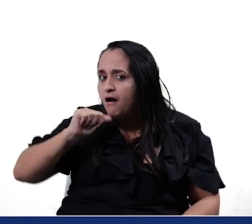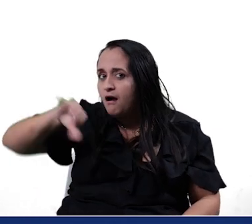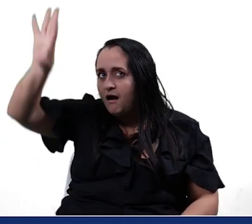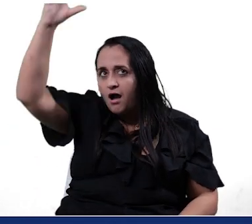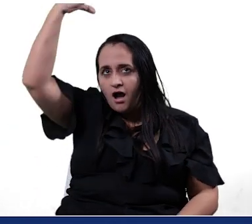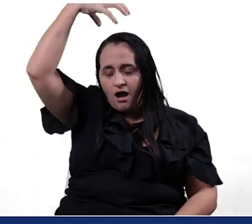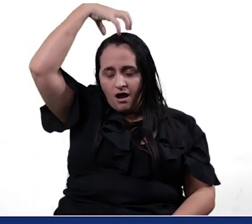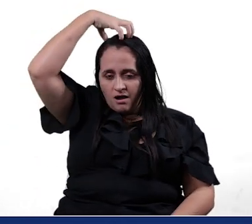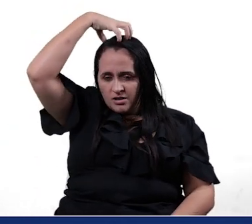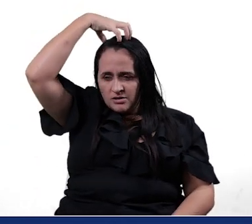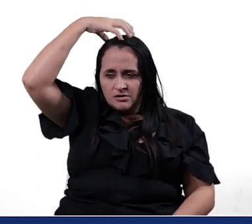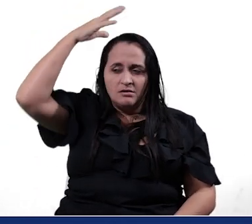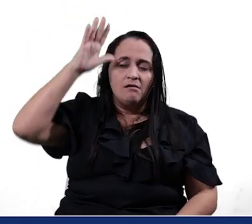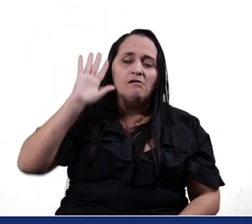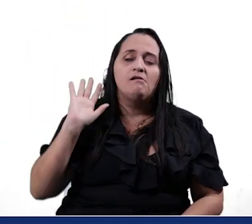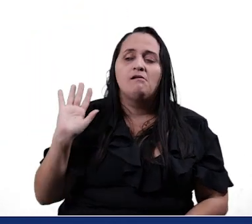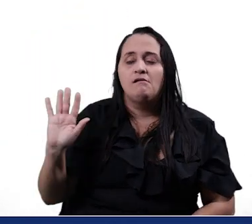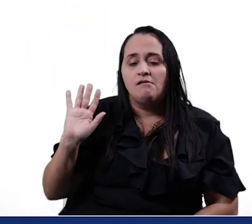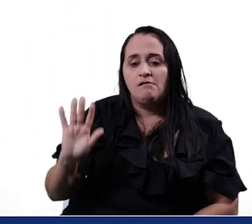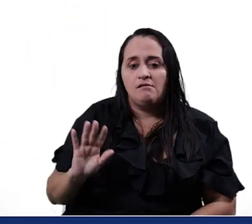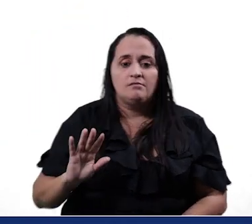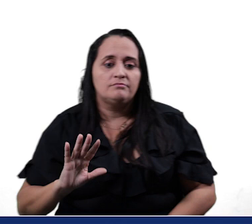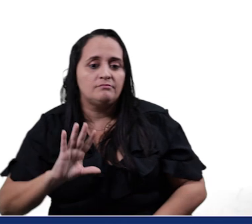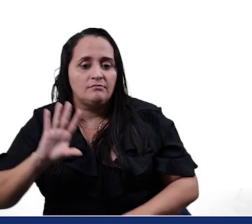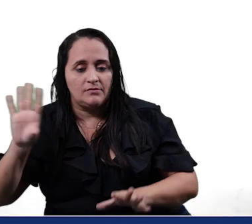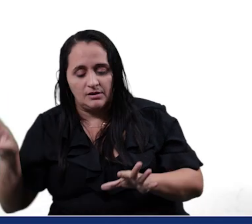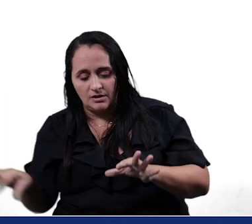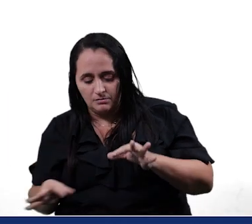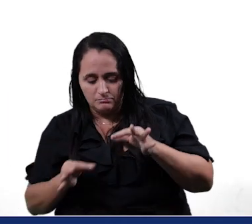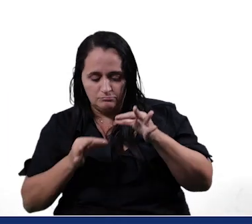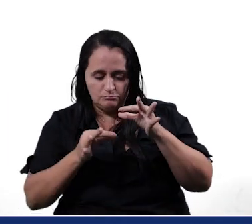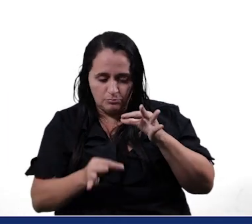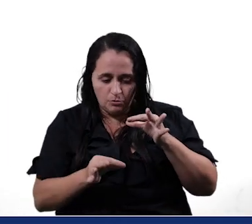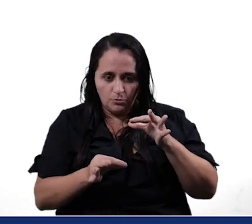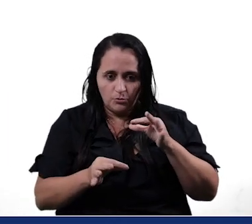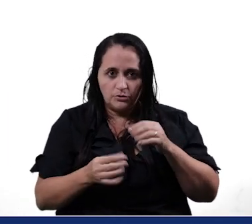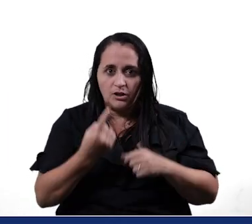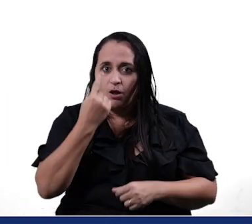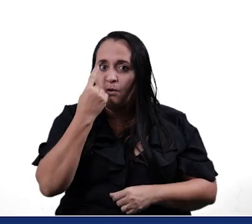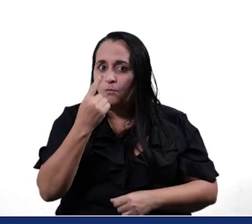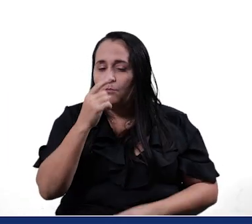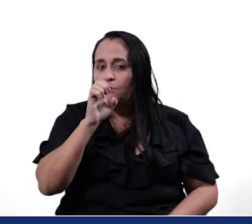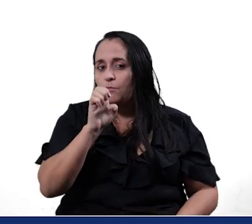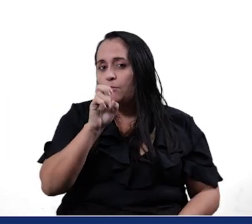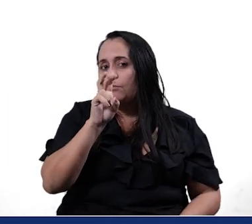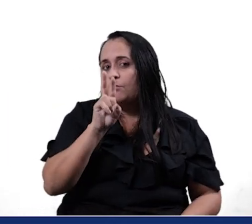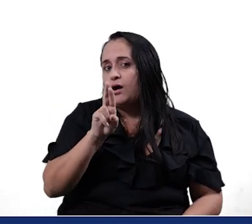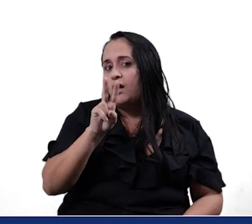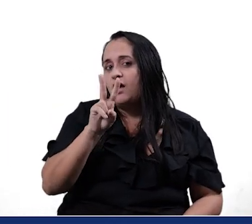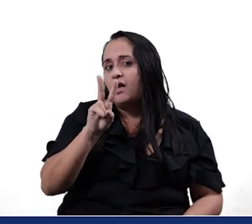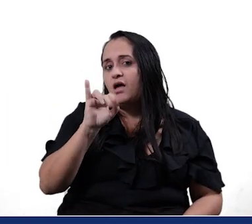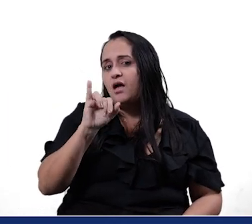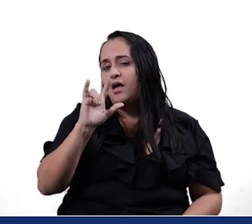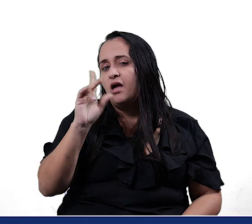uma ervilha embaixo de 7 colchões. Olha, uma camada de colchões. Ela colocou